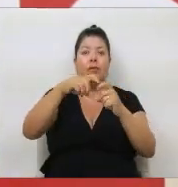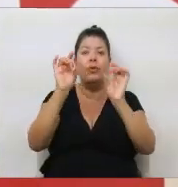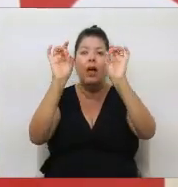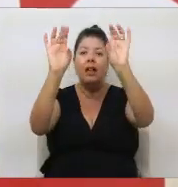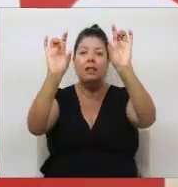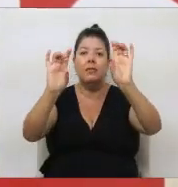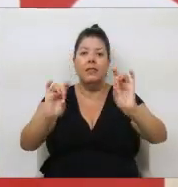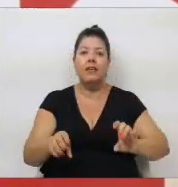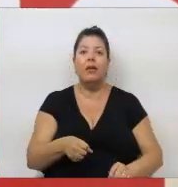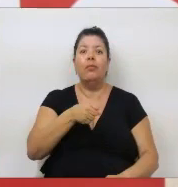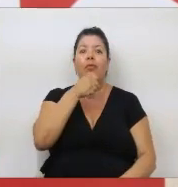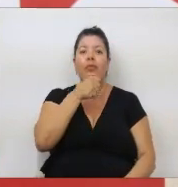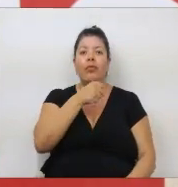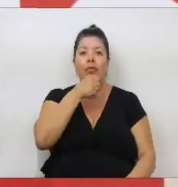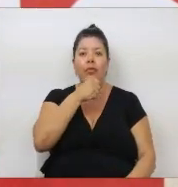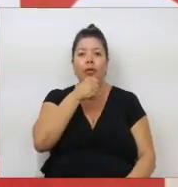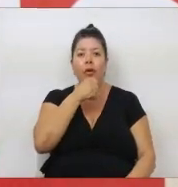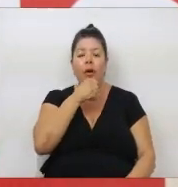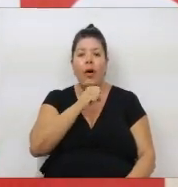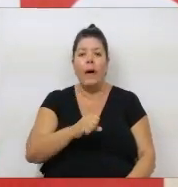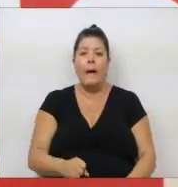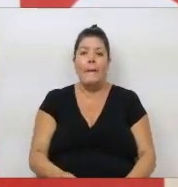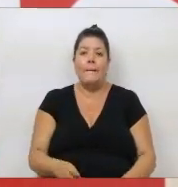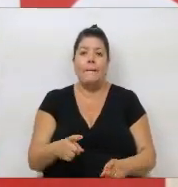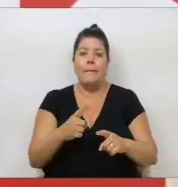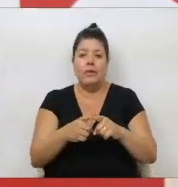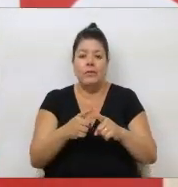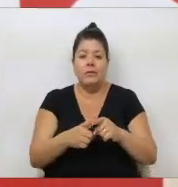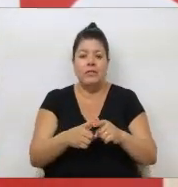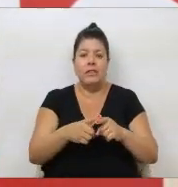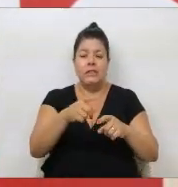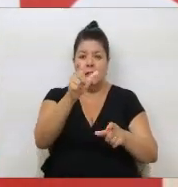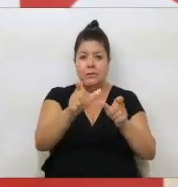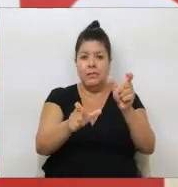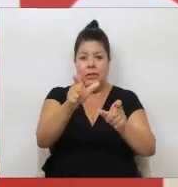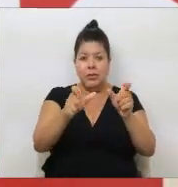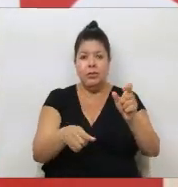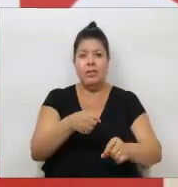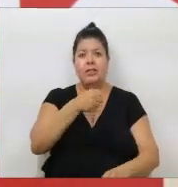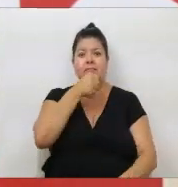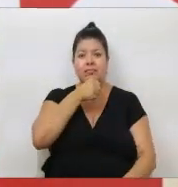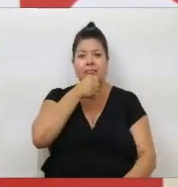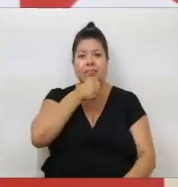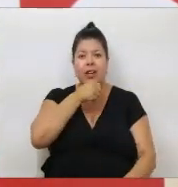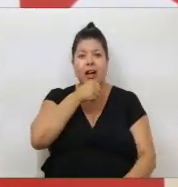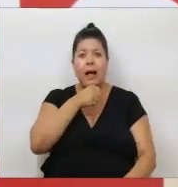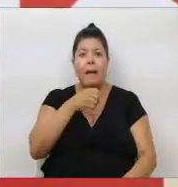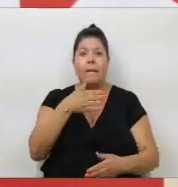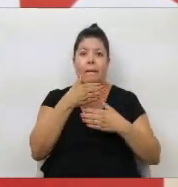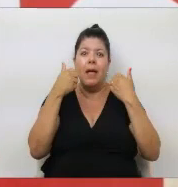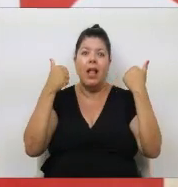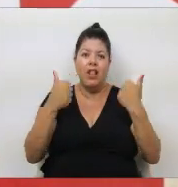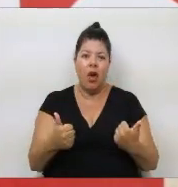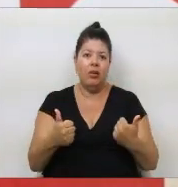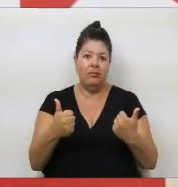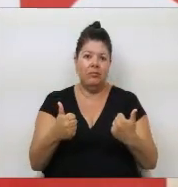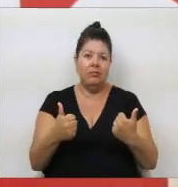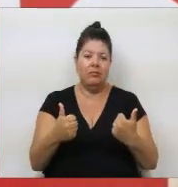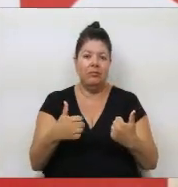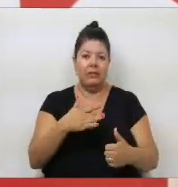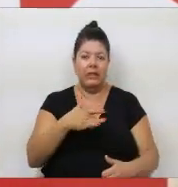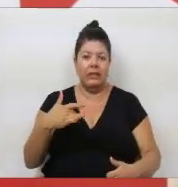para que as nossas pessoas idosas possam melhor ser atendidas. E nós entendemos também que